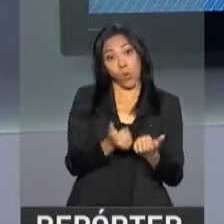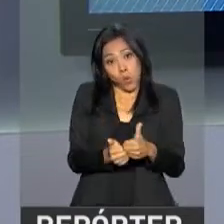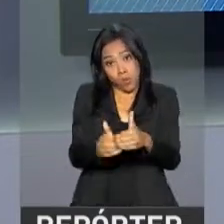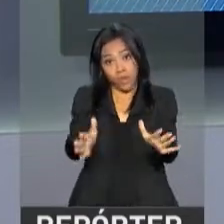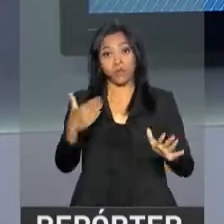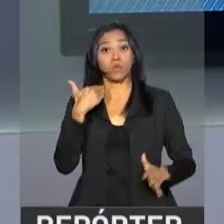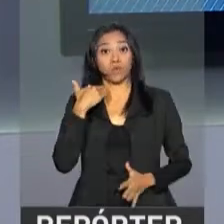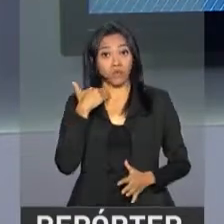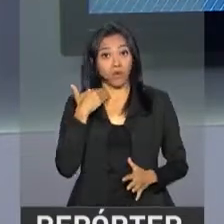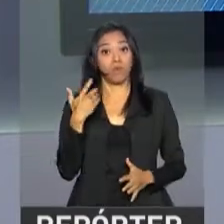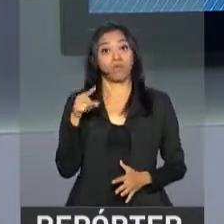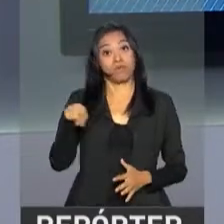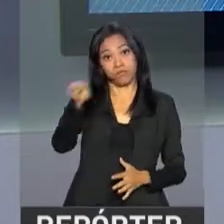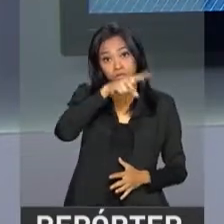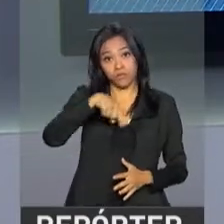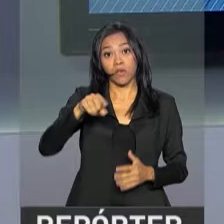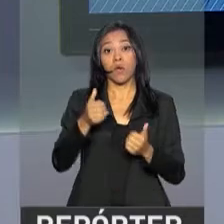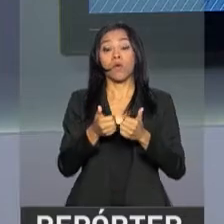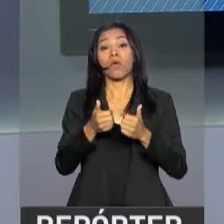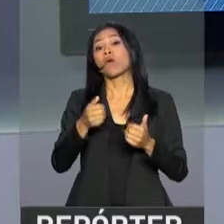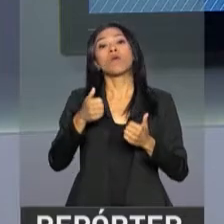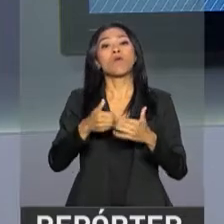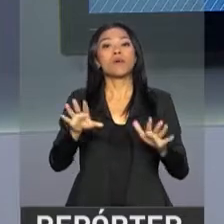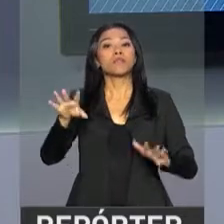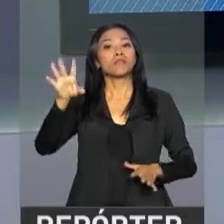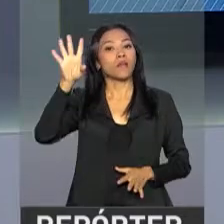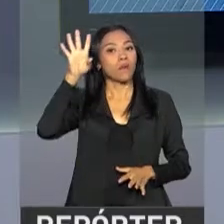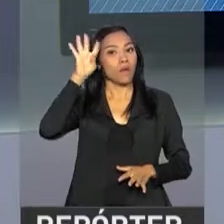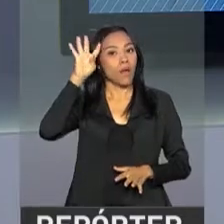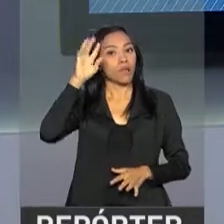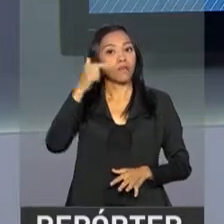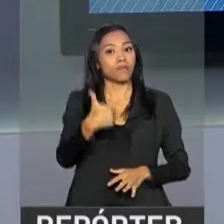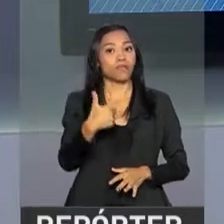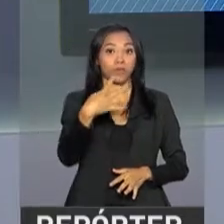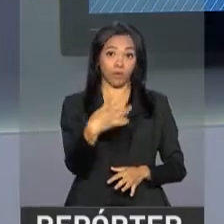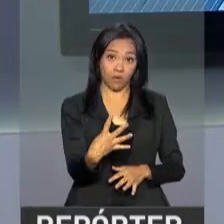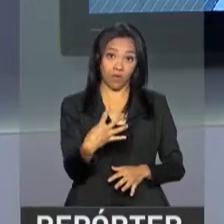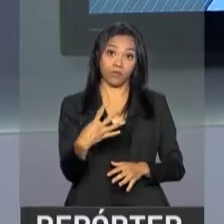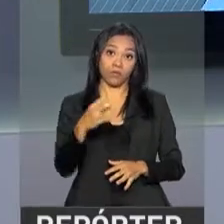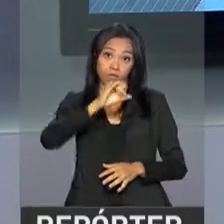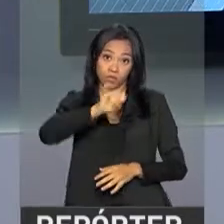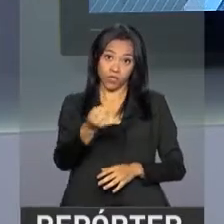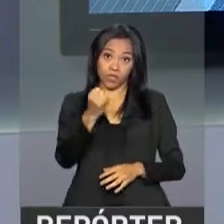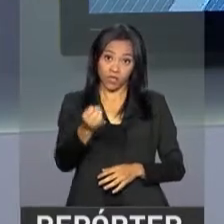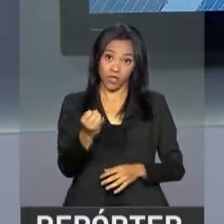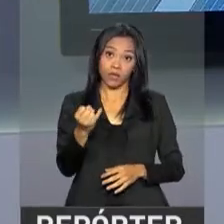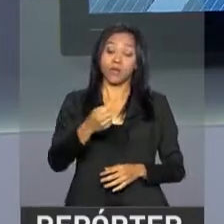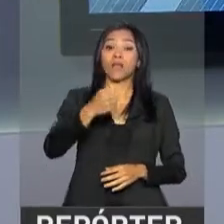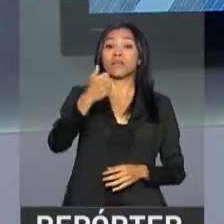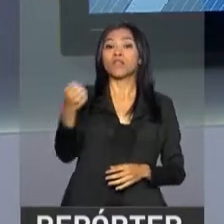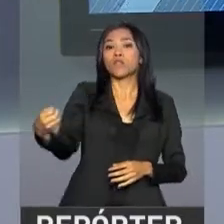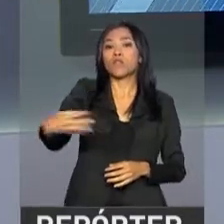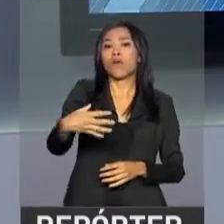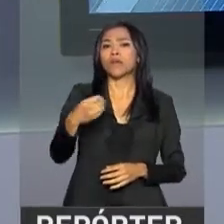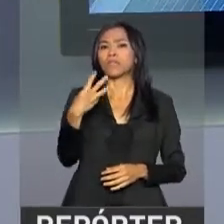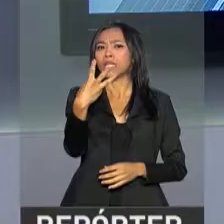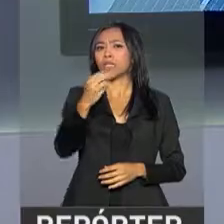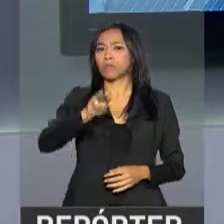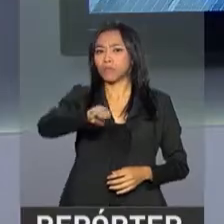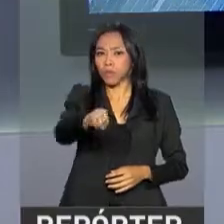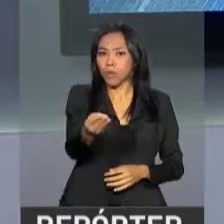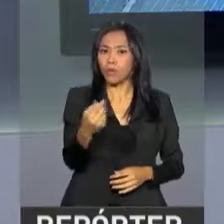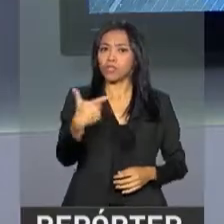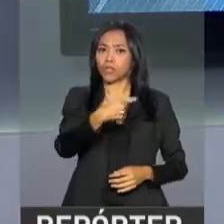correntista desses bancos começa na quarta-feira 24 de janeiro esta nova etapa atende mais de três milhões e